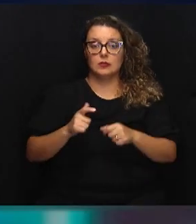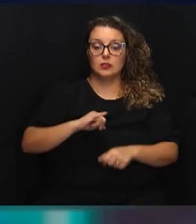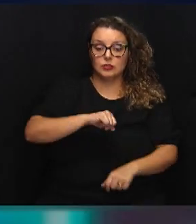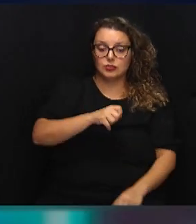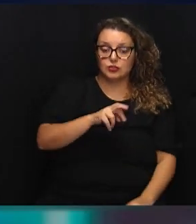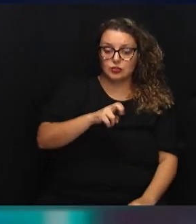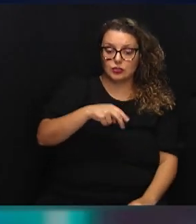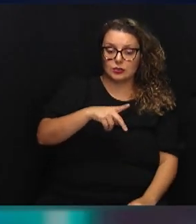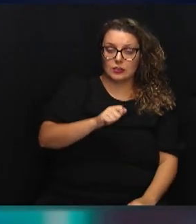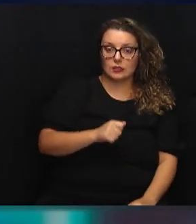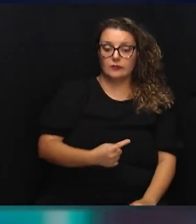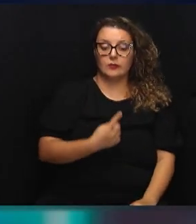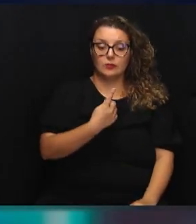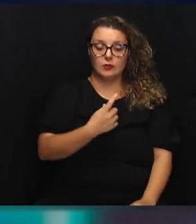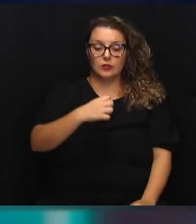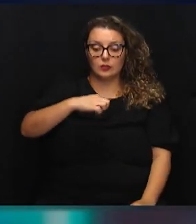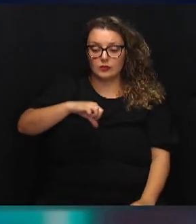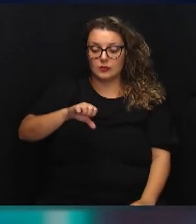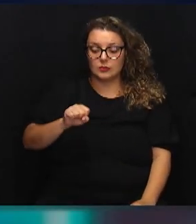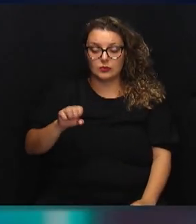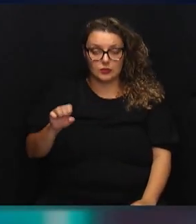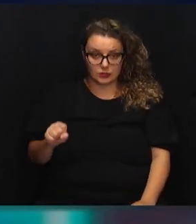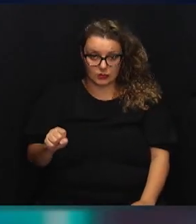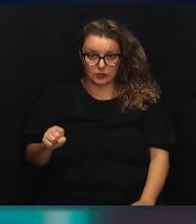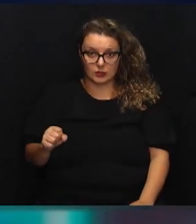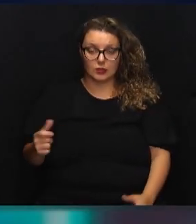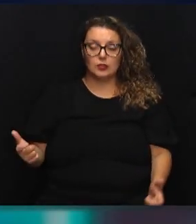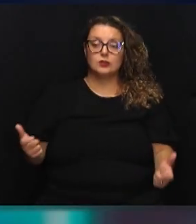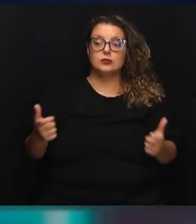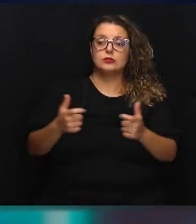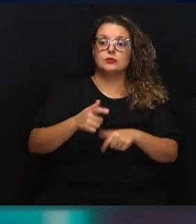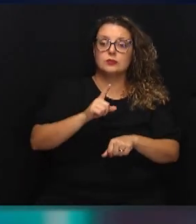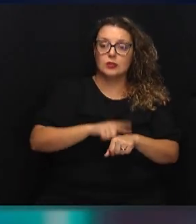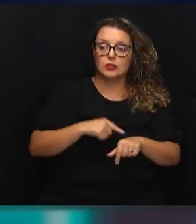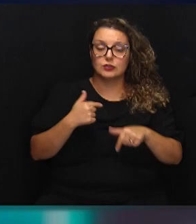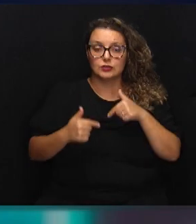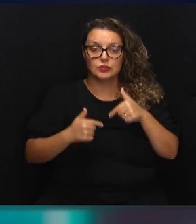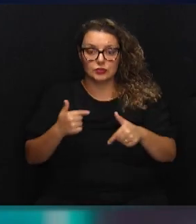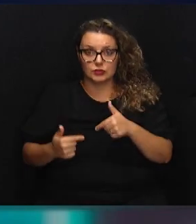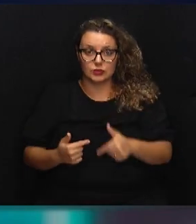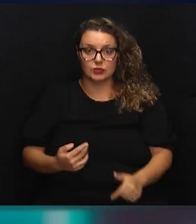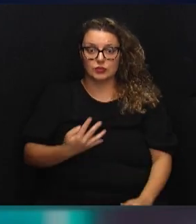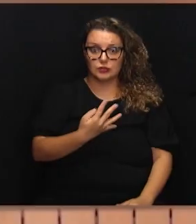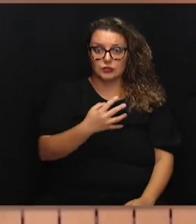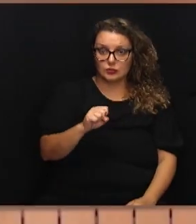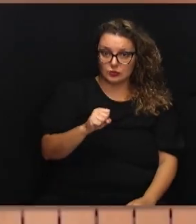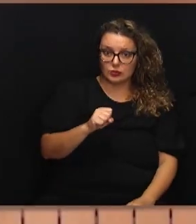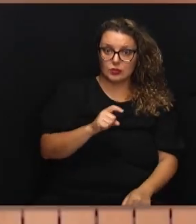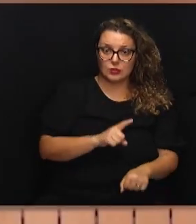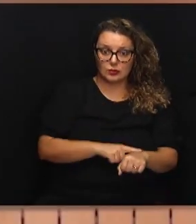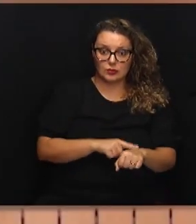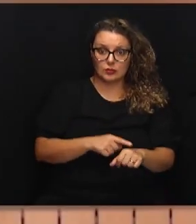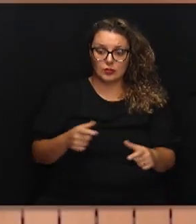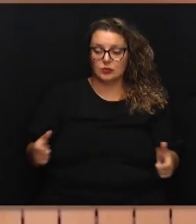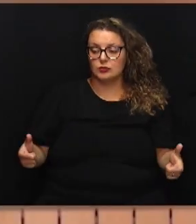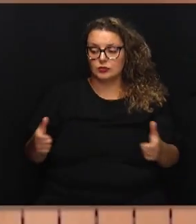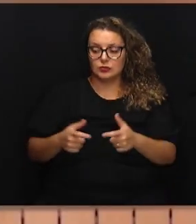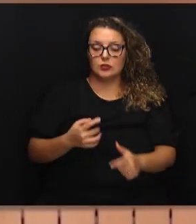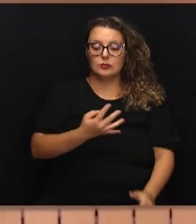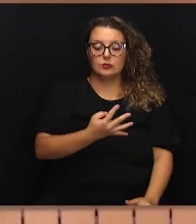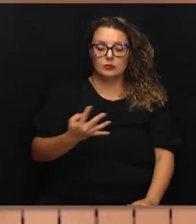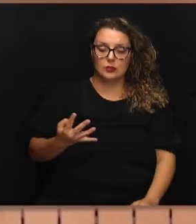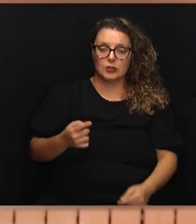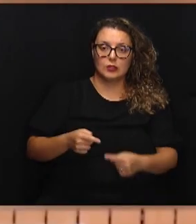em 1988, que reduziu a jornada de trabalho de 48 horas para 44